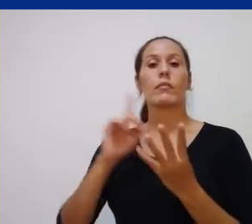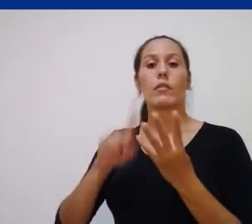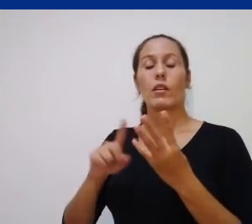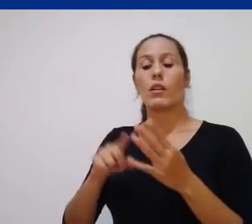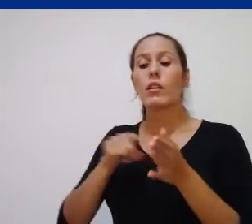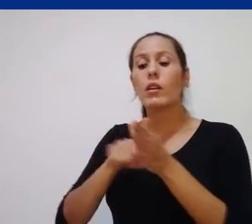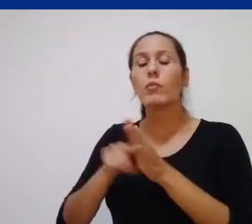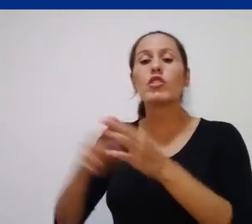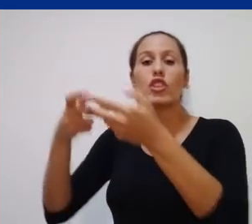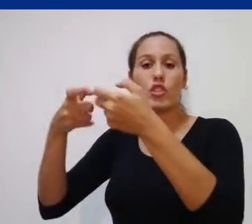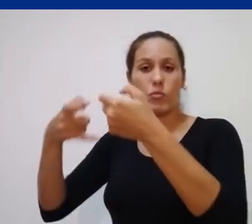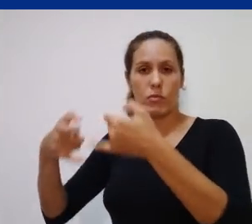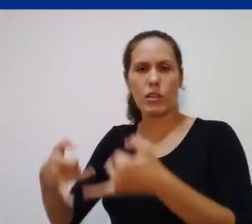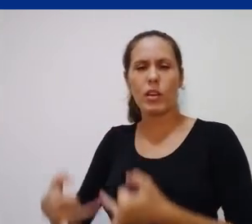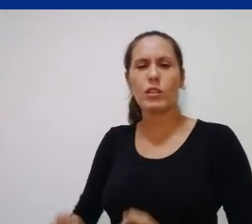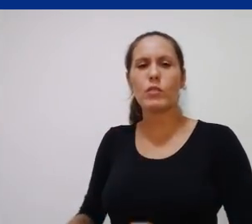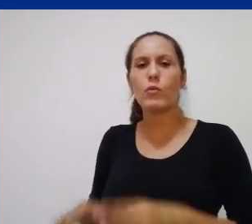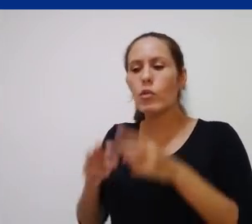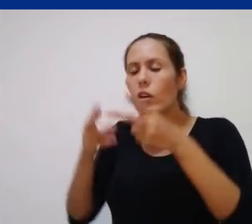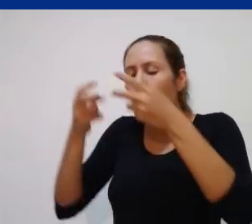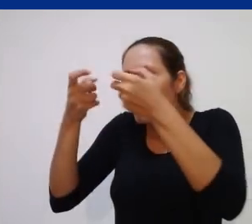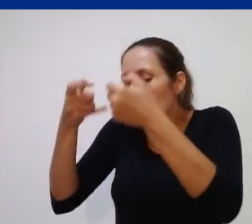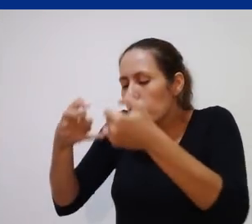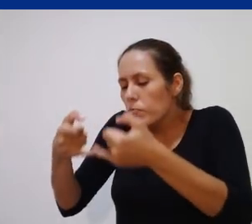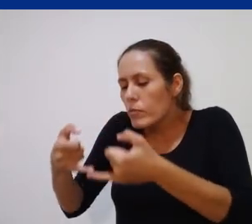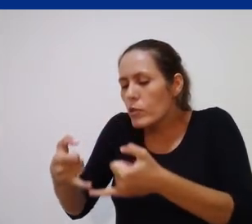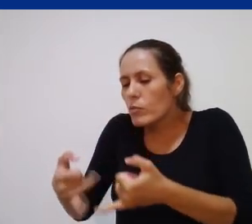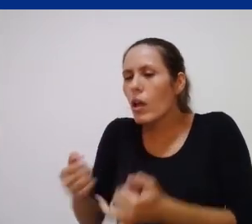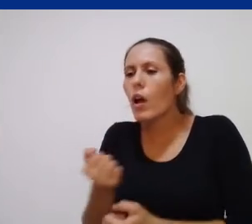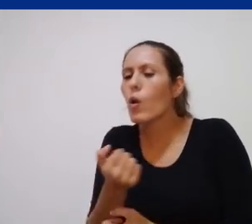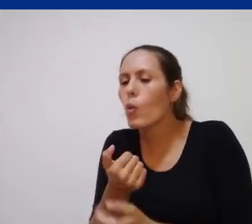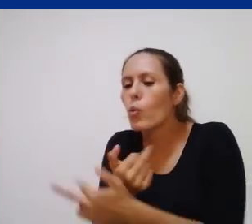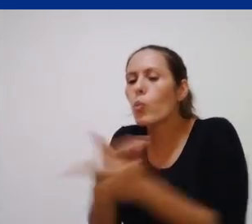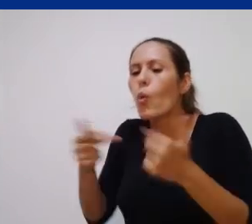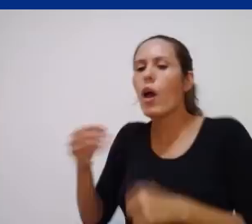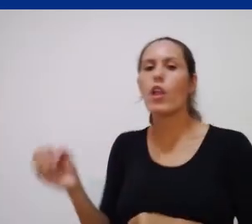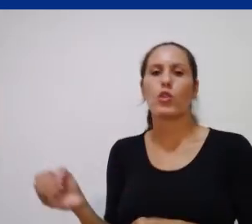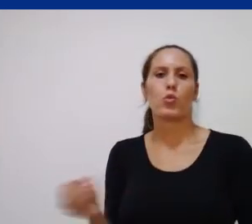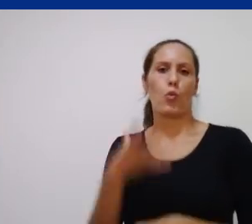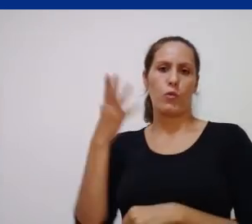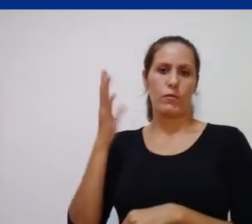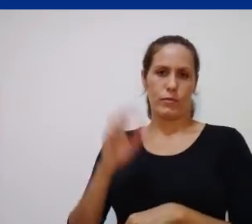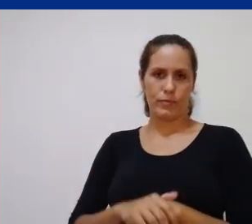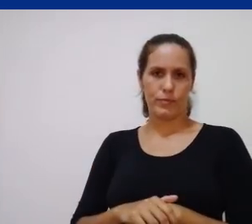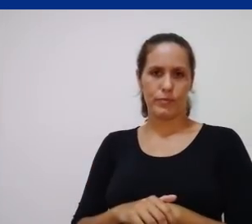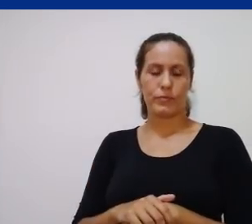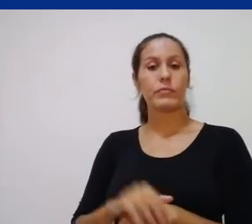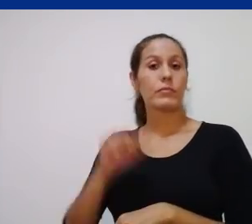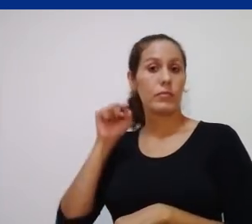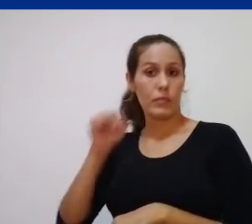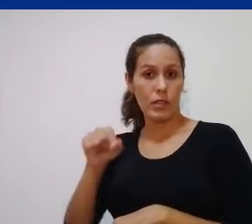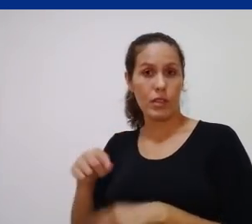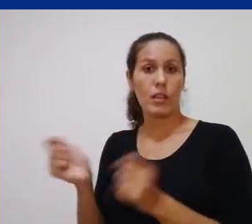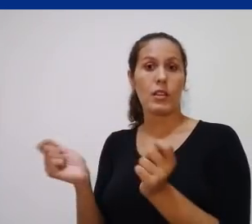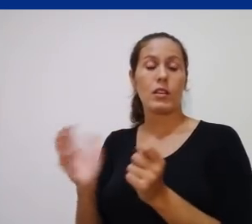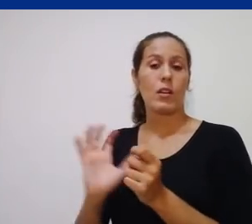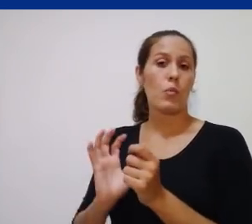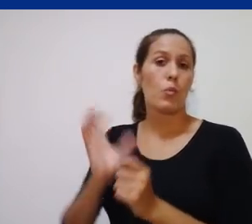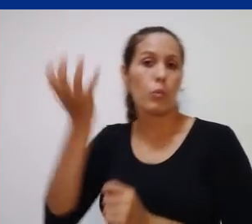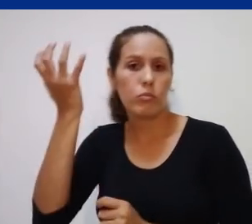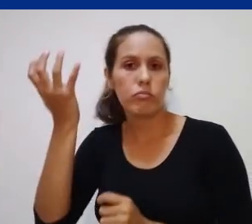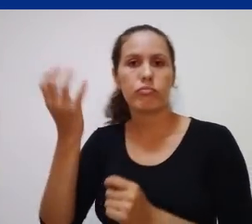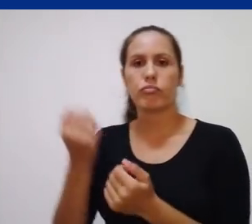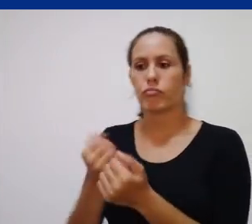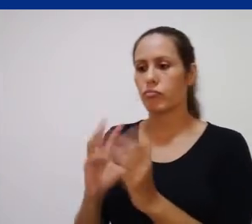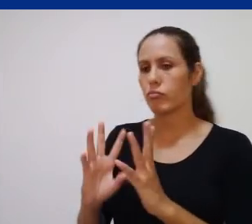objetivo explorar algo novo. Ela é realizada para compreender as causas e efeitos de determinado fenômeno. Usando